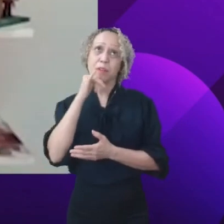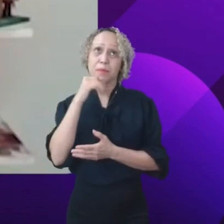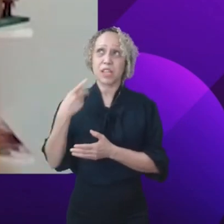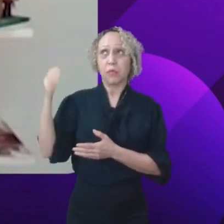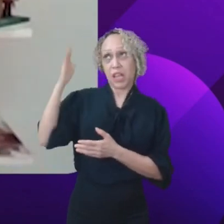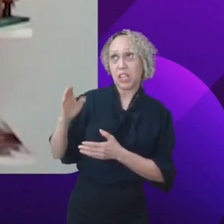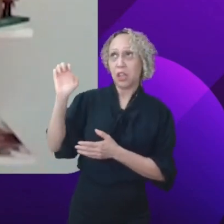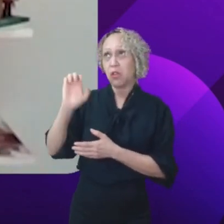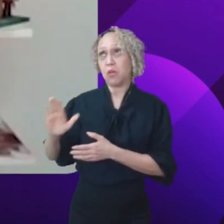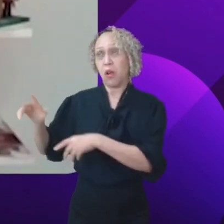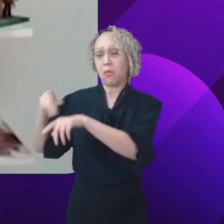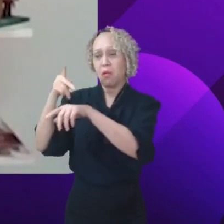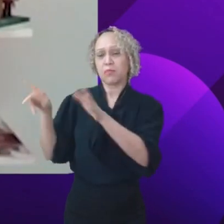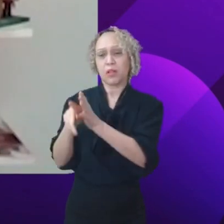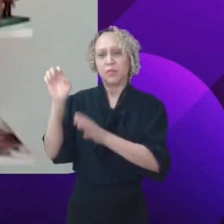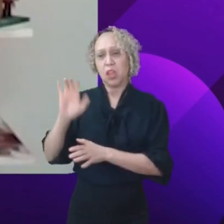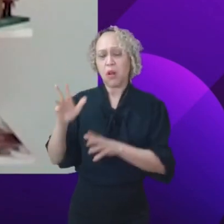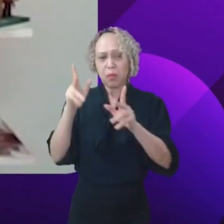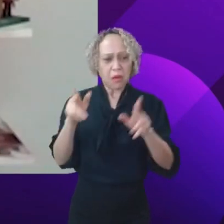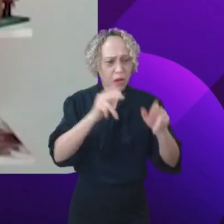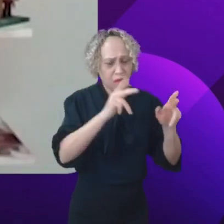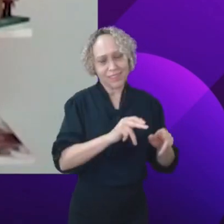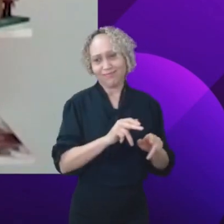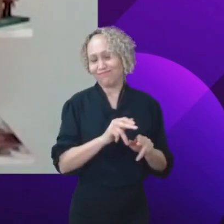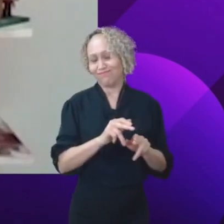lugares da Europa, os países da Europa, né?